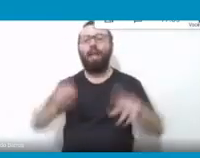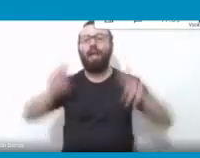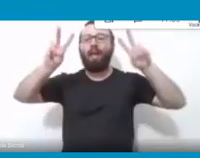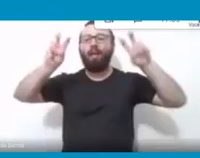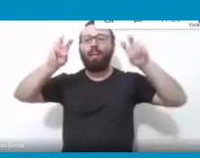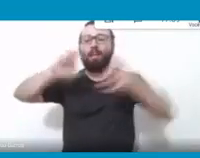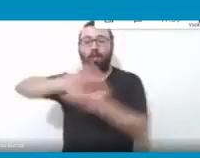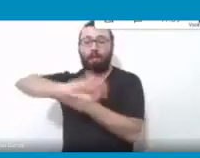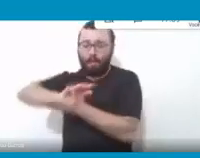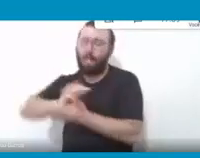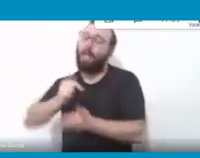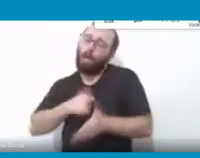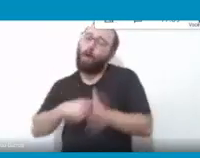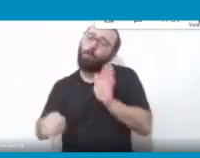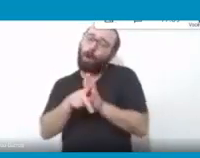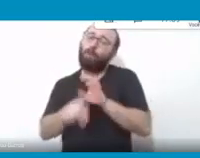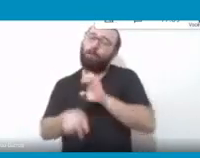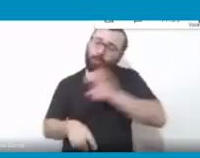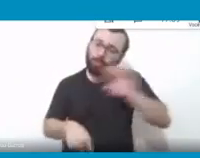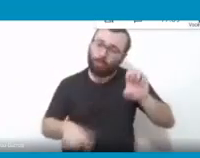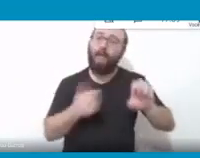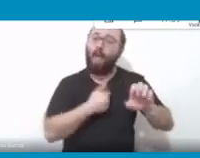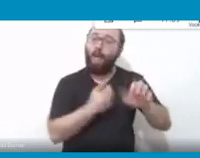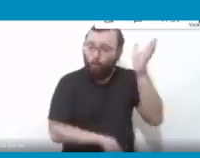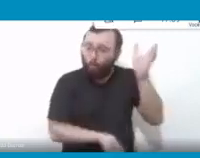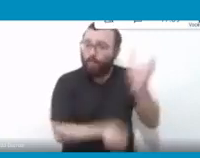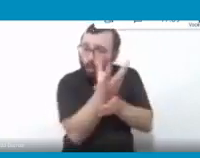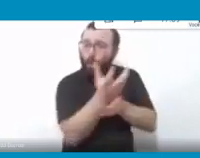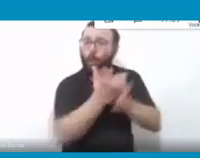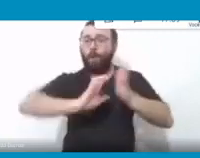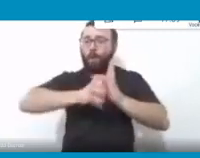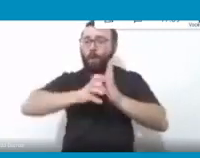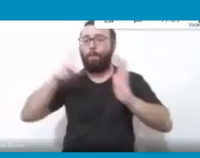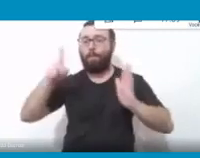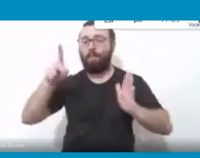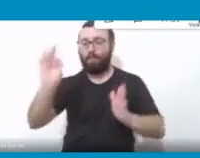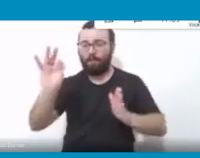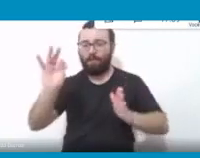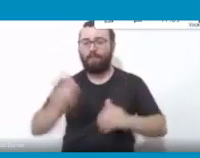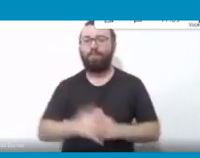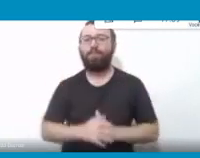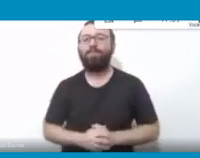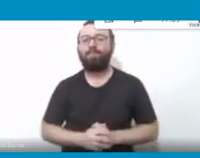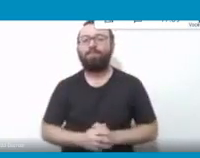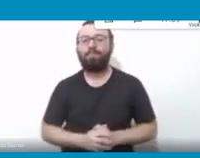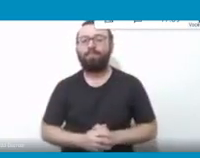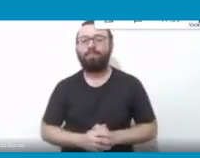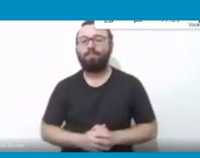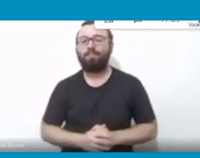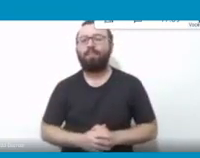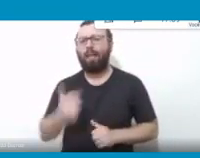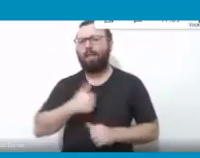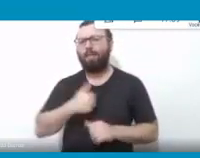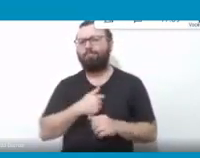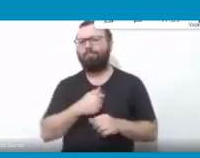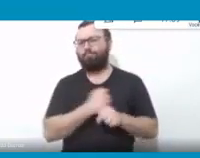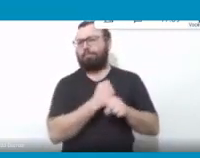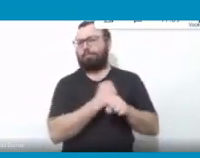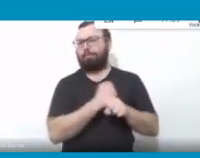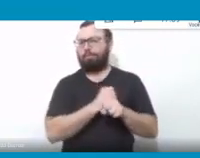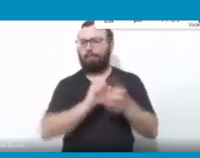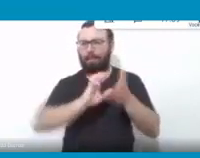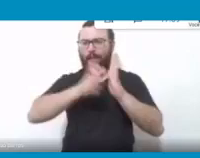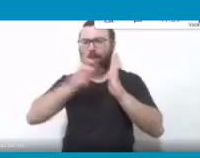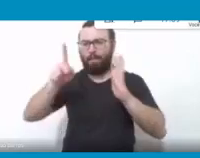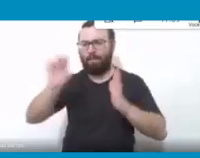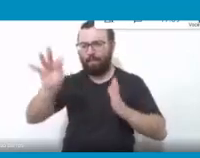racismo. Eu sou de esquerda, eu sou fundador do PT, né, estou muito tempo no PT, e a questão